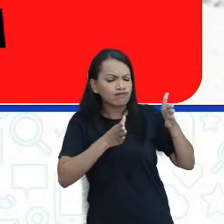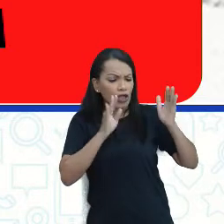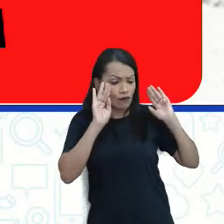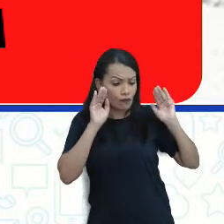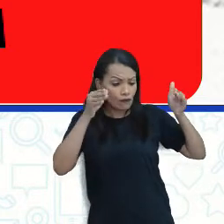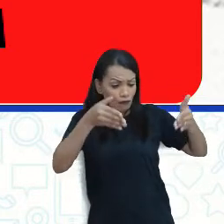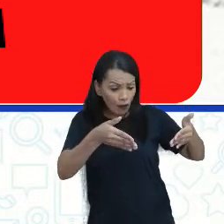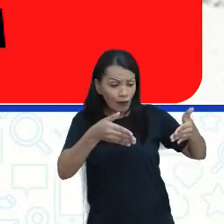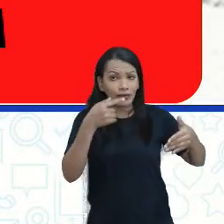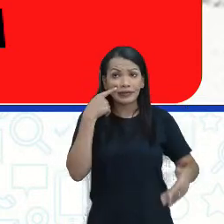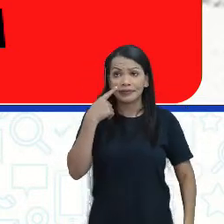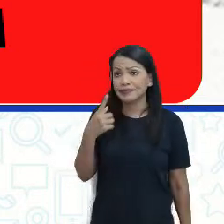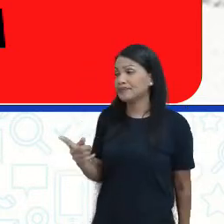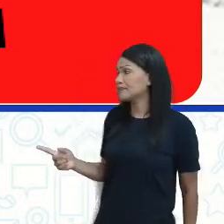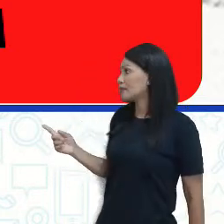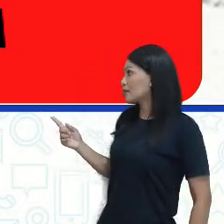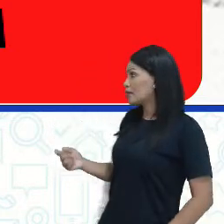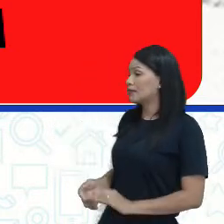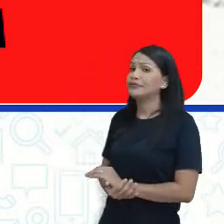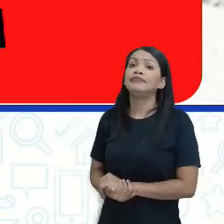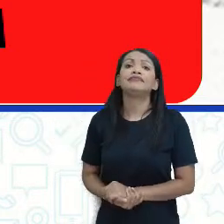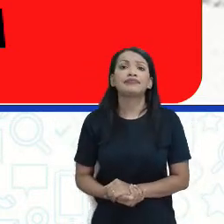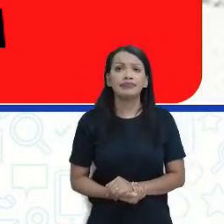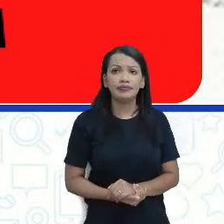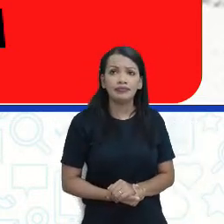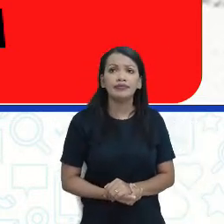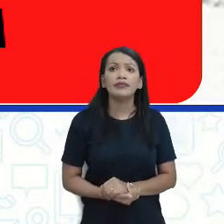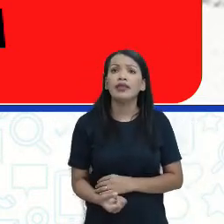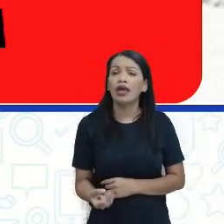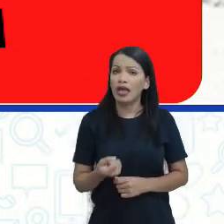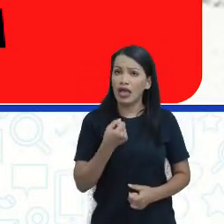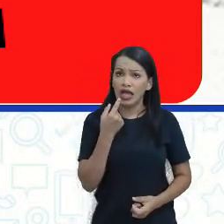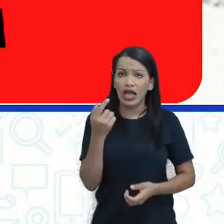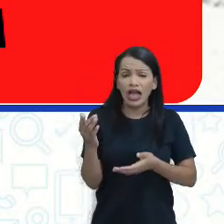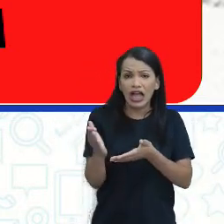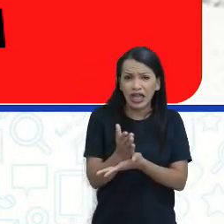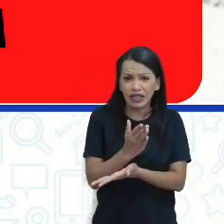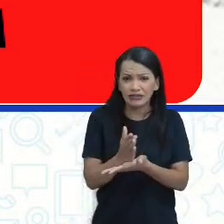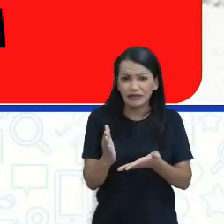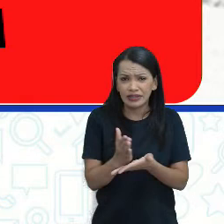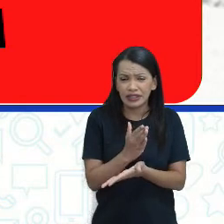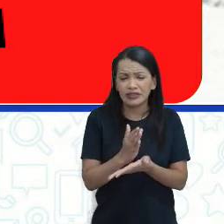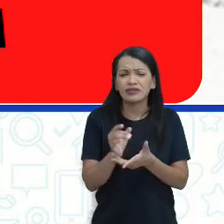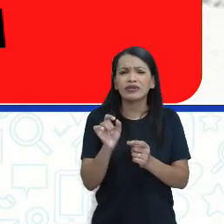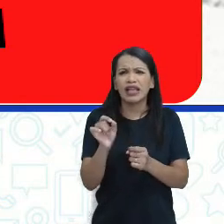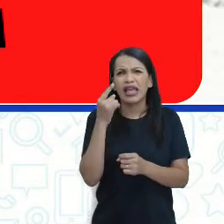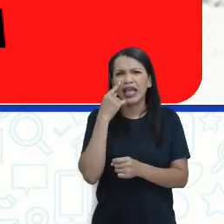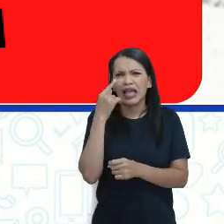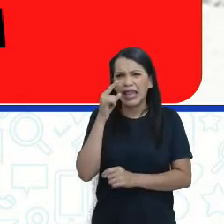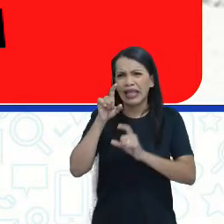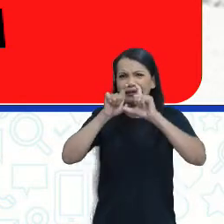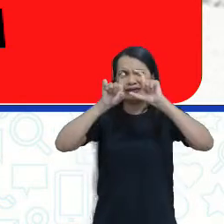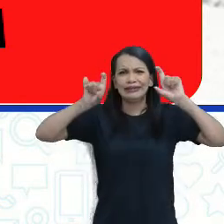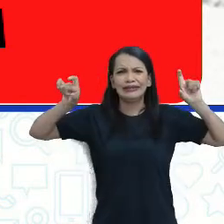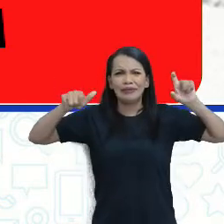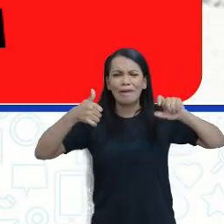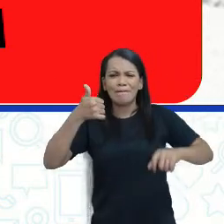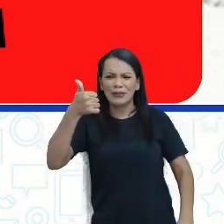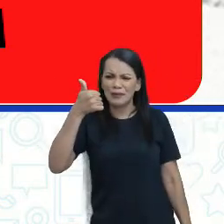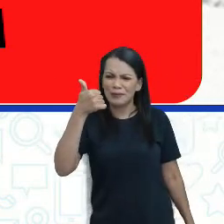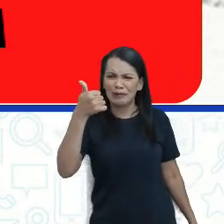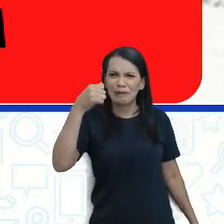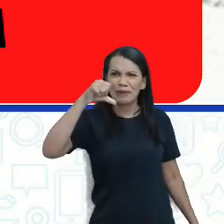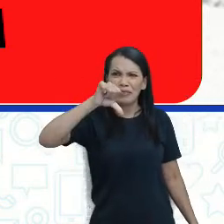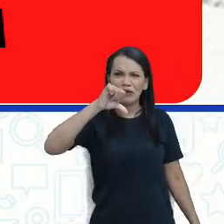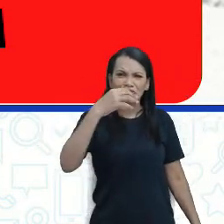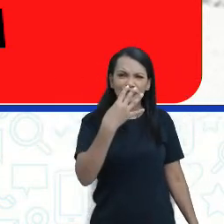número a mais aí, vocês ignorem, porque às vezes a gente tem o que a gente chama de DO, defeito do operador, né? O camarada que opera